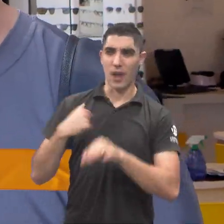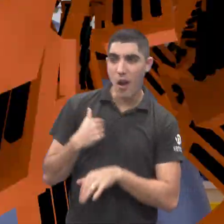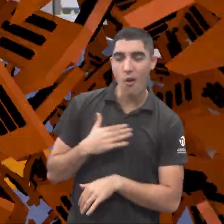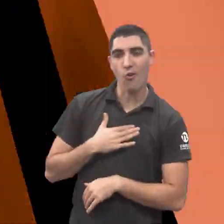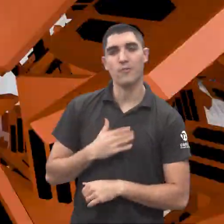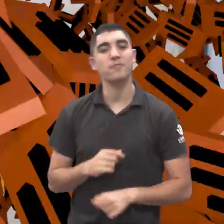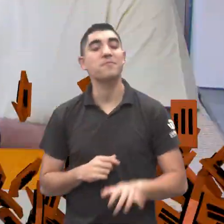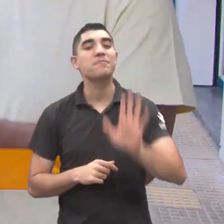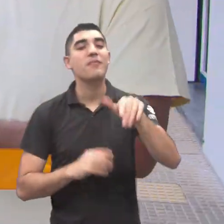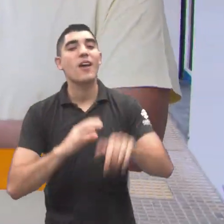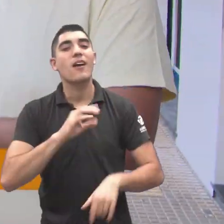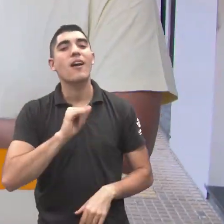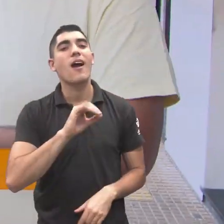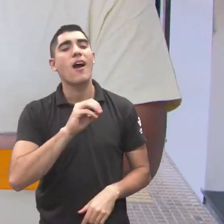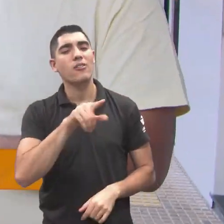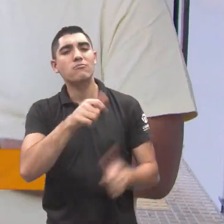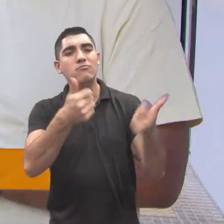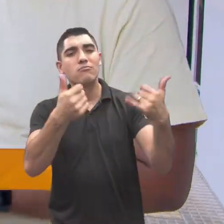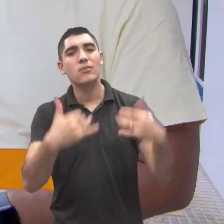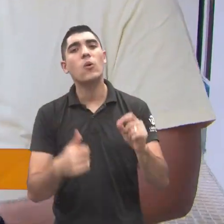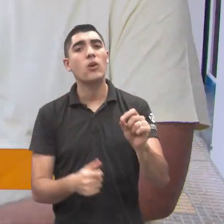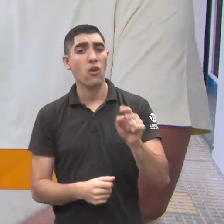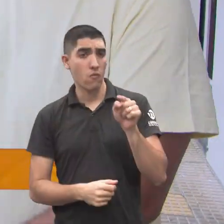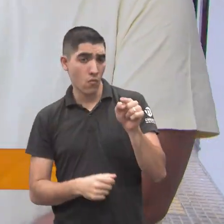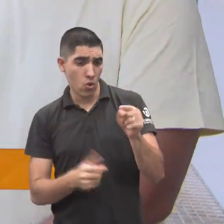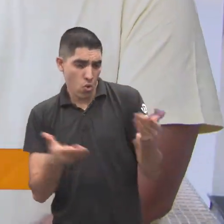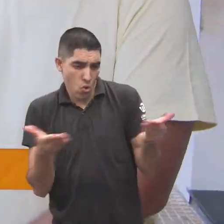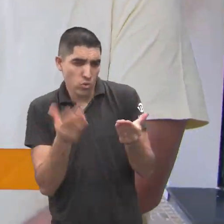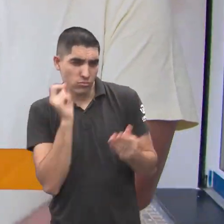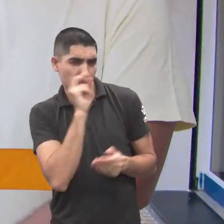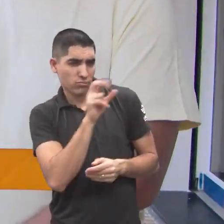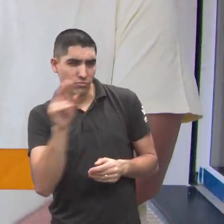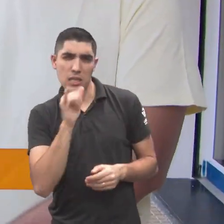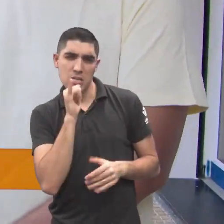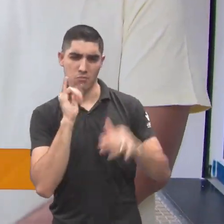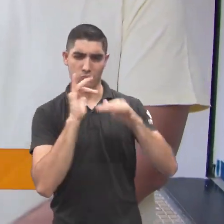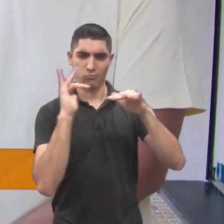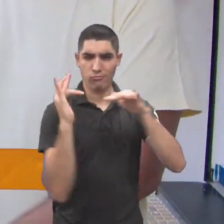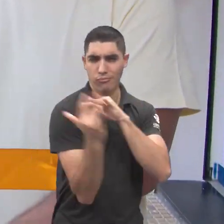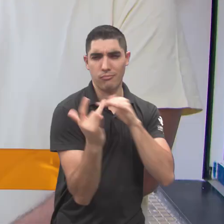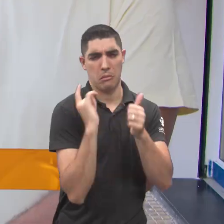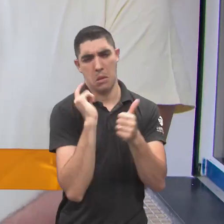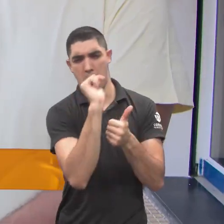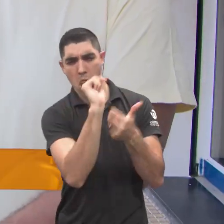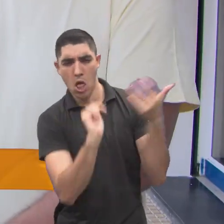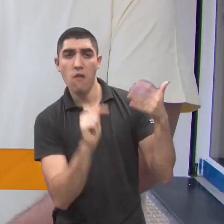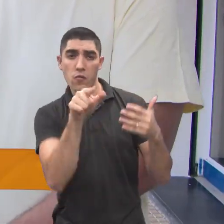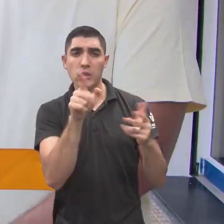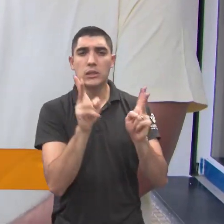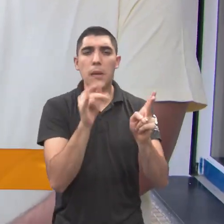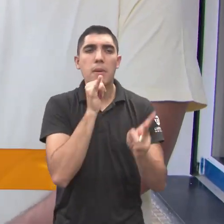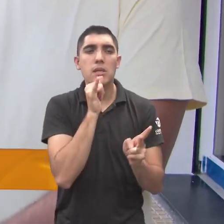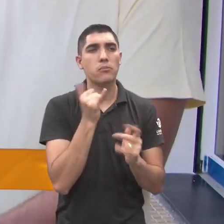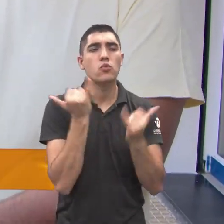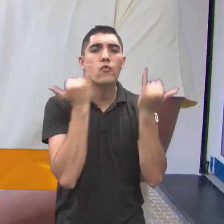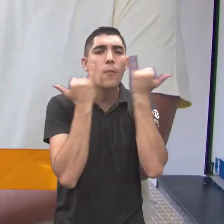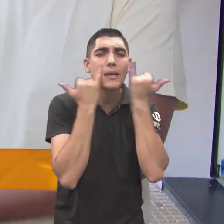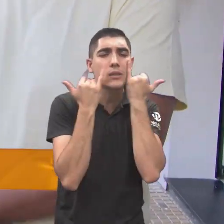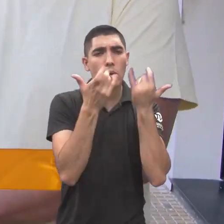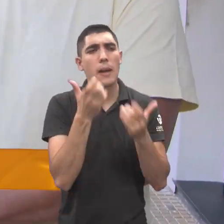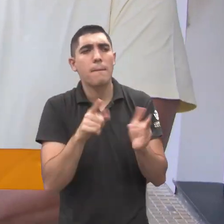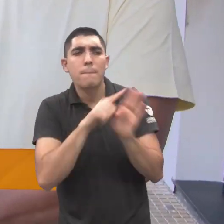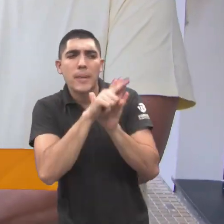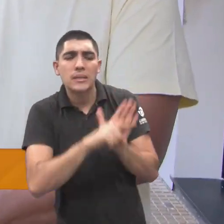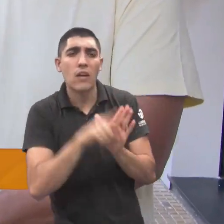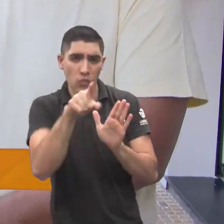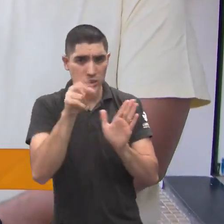história específica. Caio, vou perguntar pra você aqui agora, em relação a esses conteúdos hoje com as redes sociais, né? Você procura saber de notícias, se informar